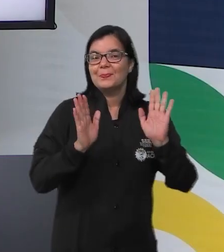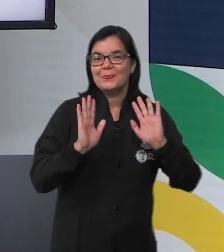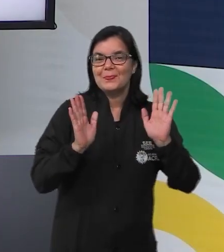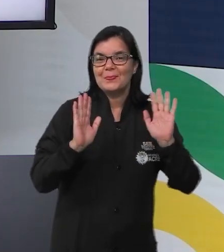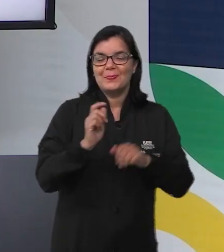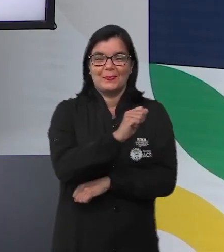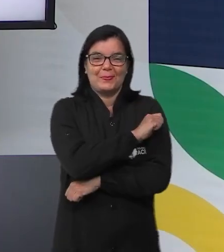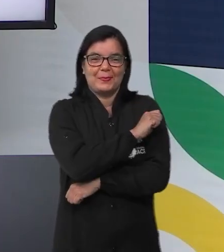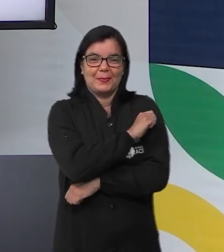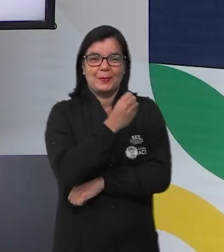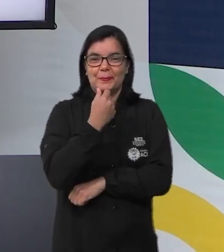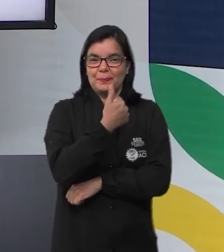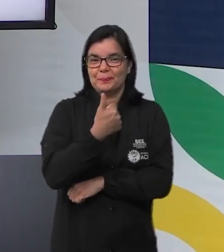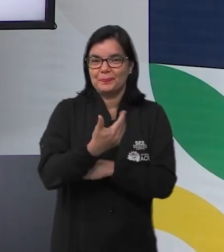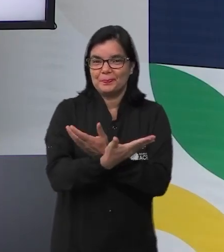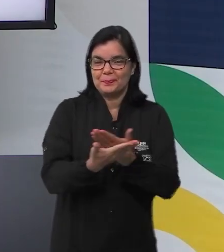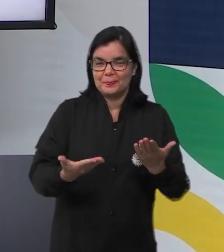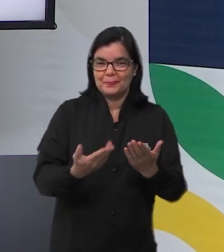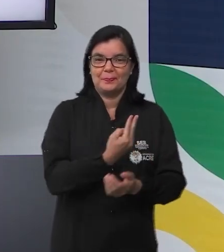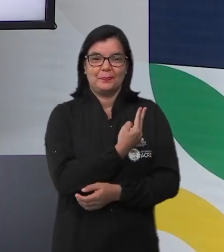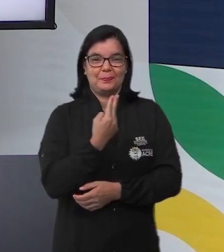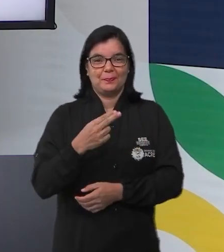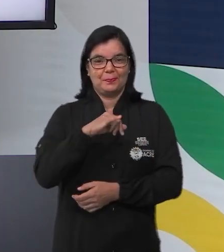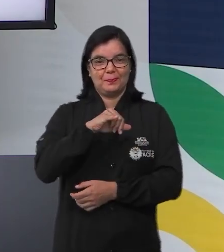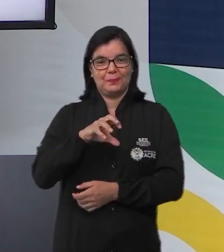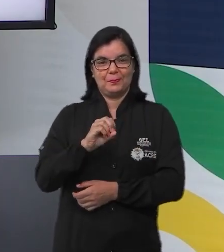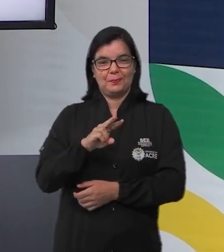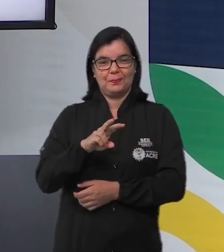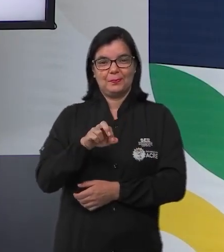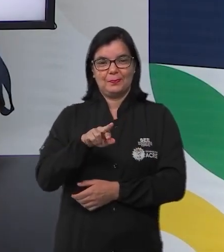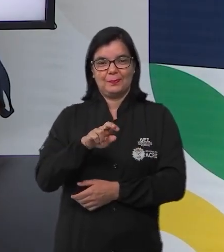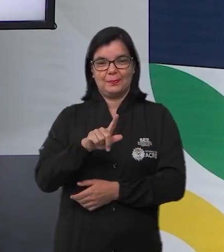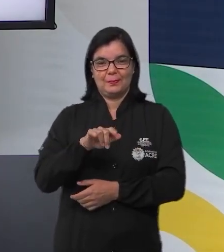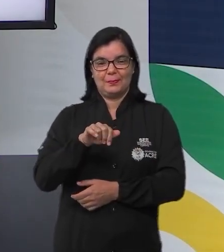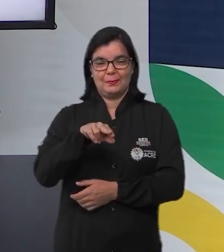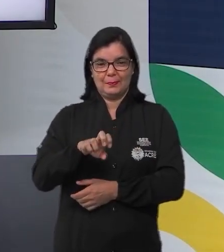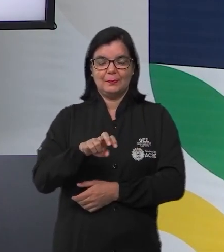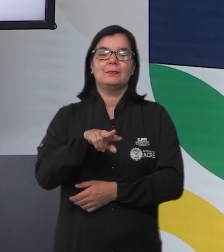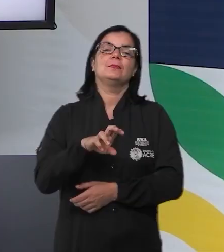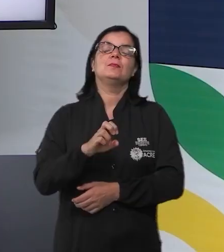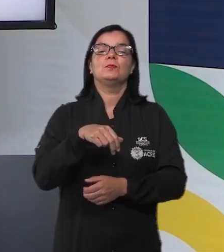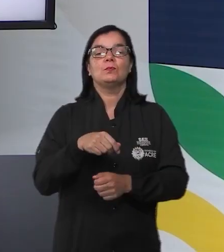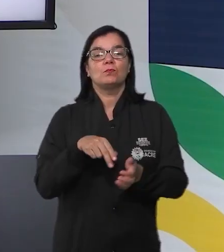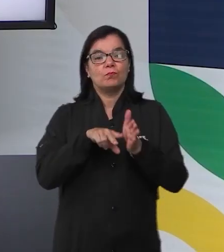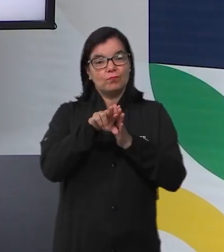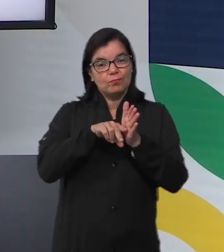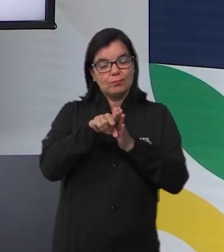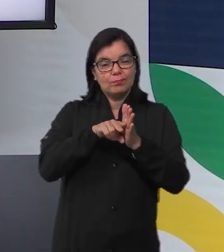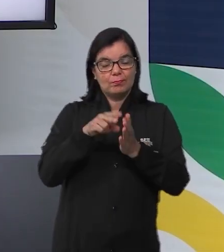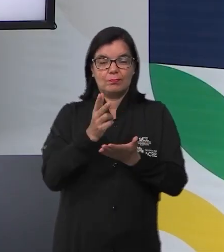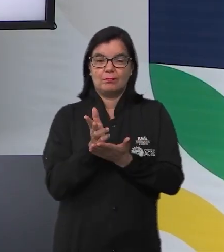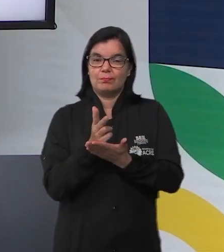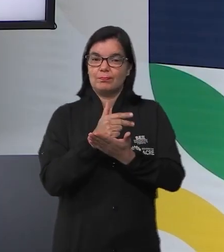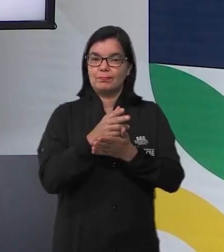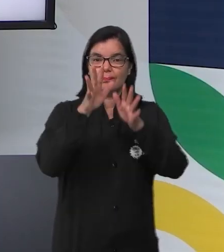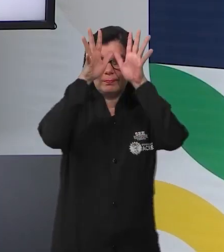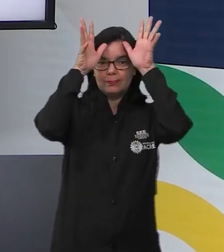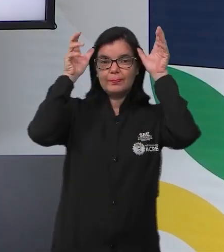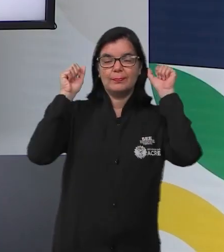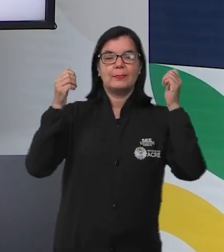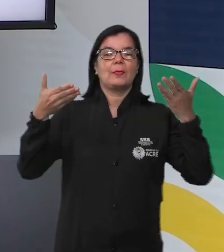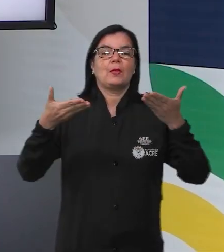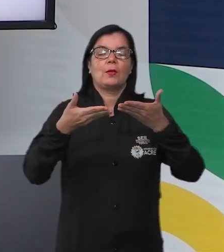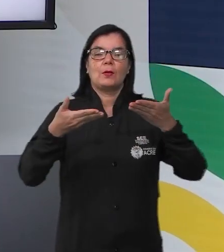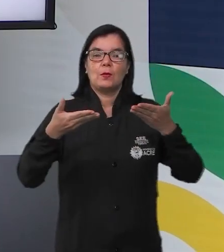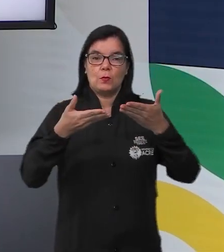Olá, estudantes! Tudo bem com vocês? Meu nome é Joverlane Paula, sou professora de Biologia aqui do Centro de Mídias Educacionais do Acre e hoje